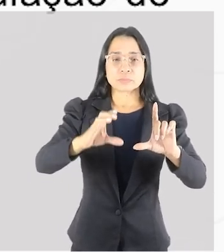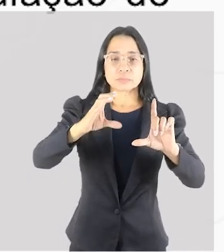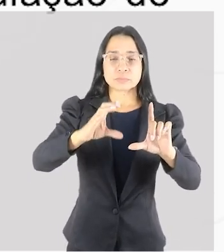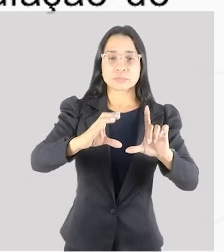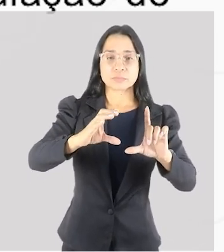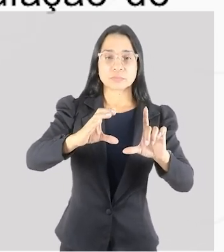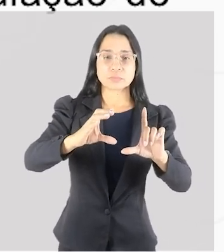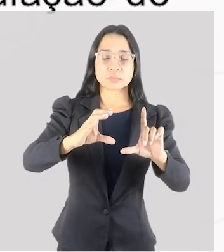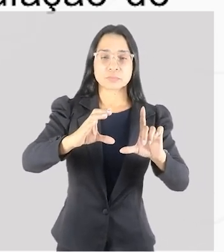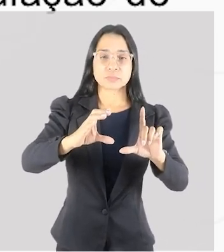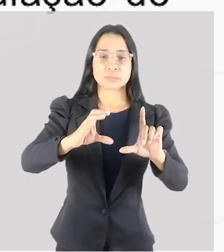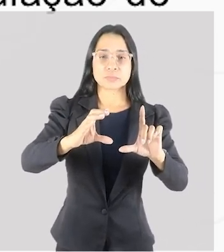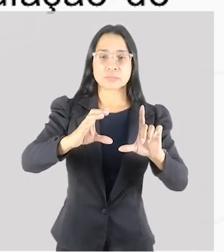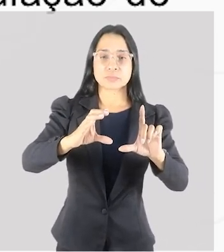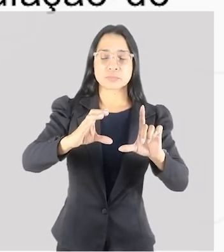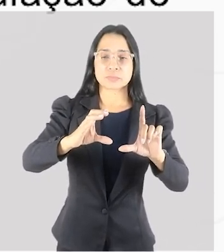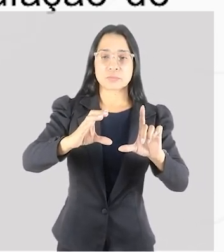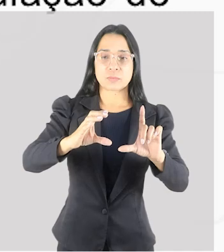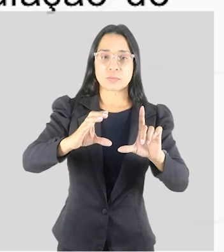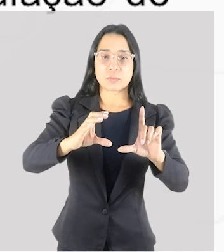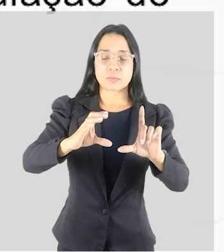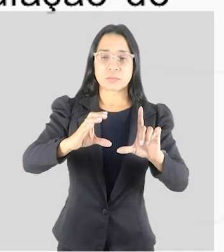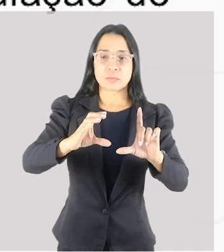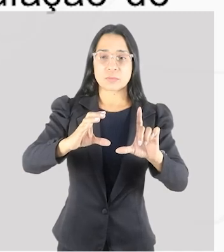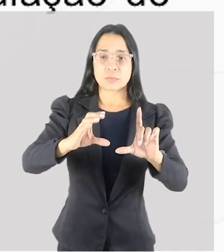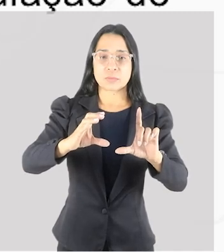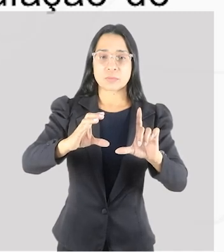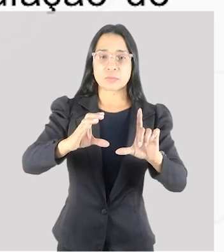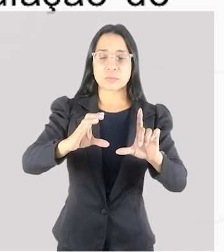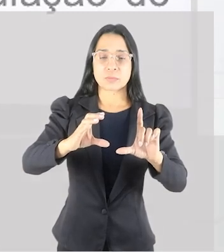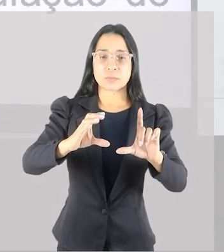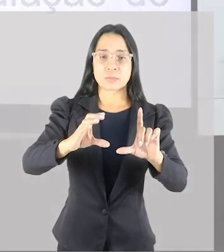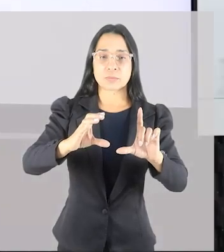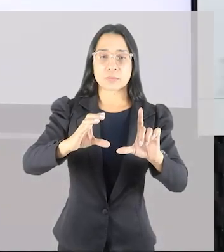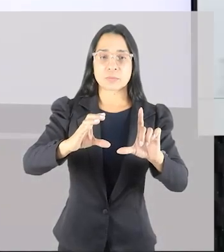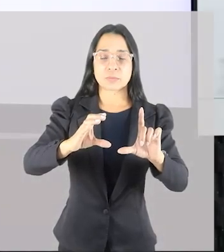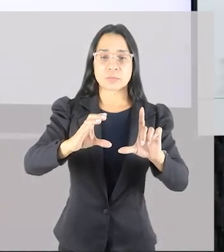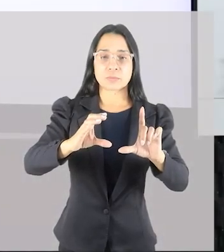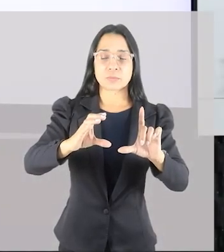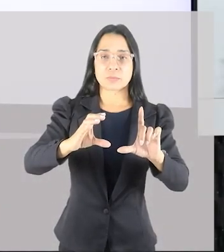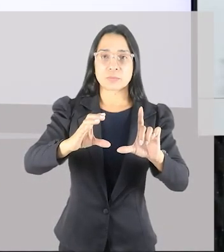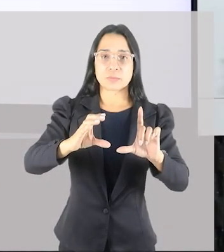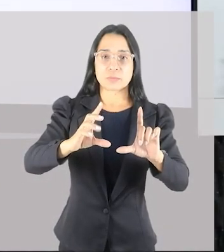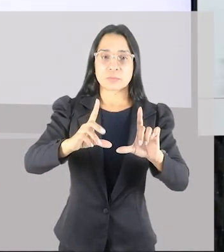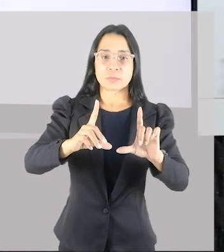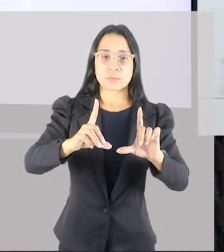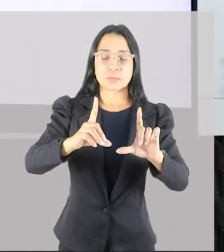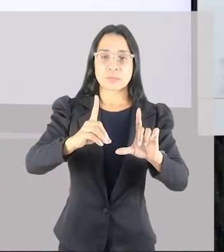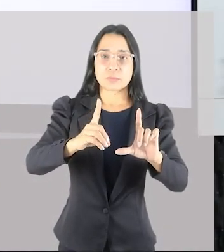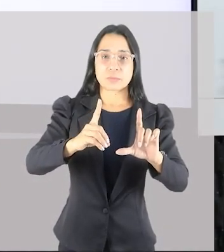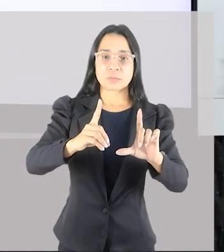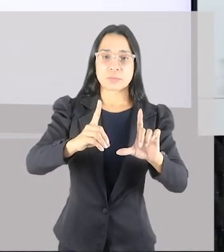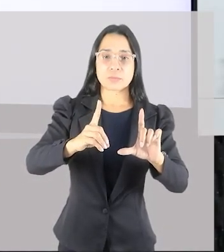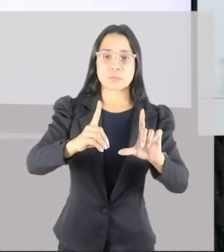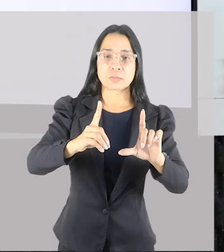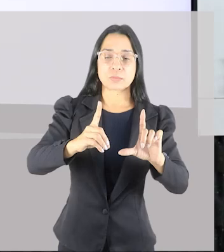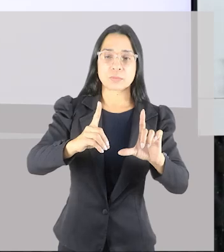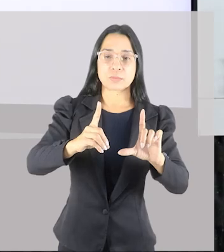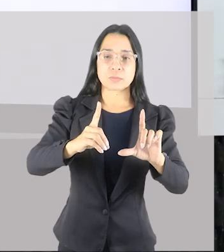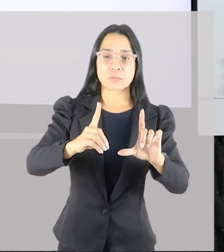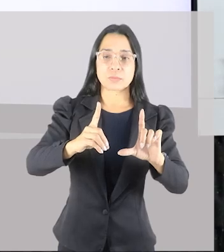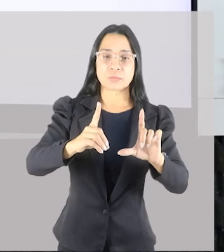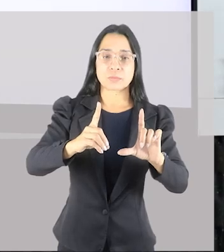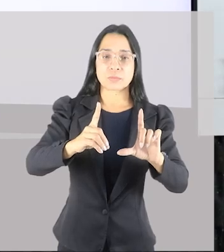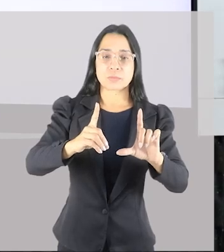erudita transformar bens culturais em mercadorias voltadas para o consumo da massa ou de massa fornecer objetos de